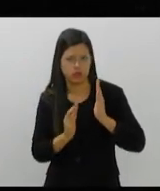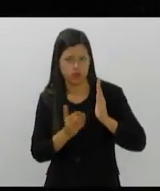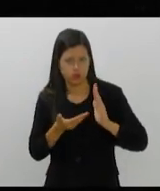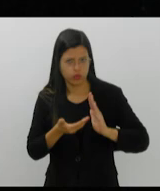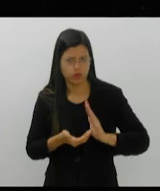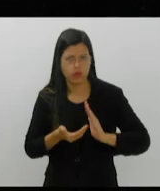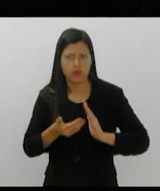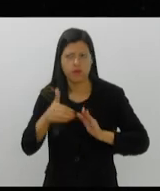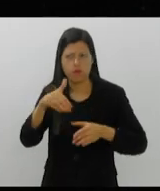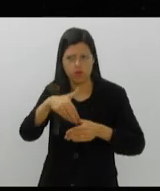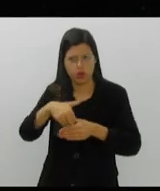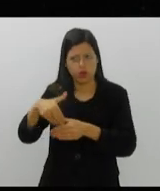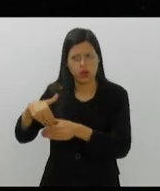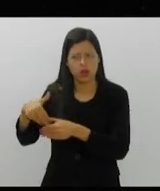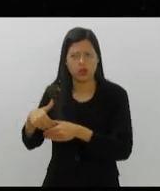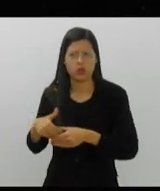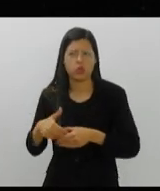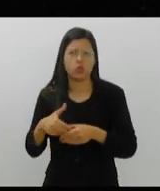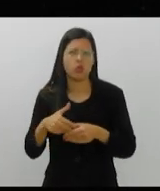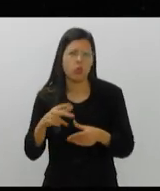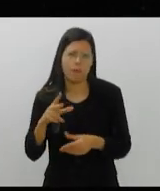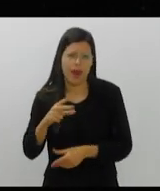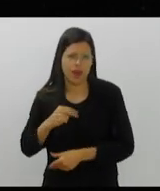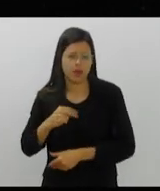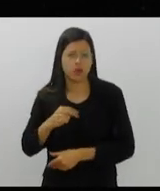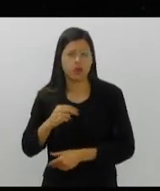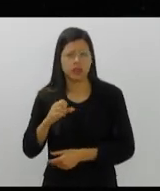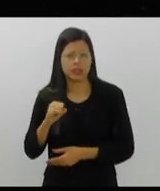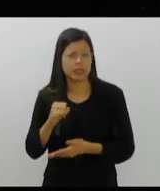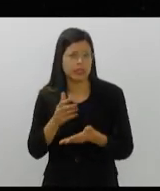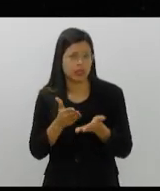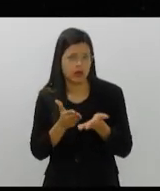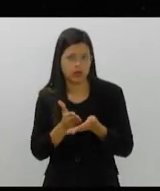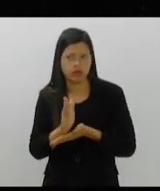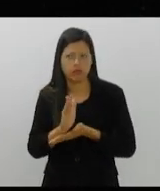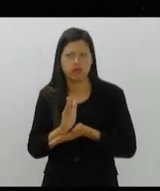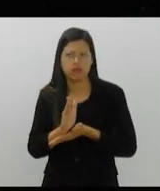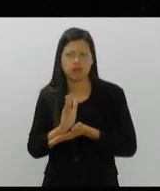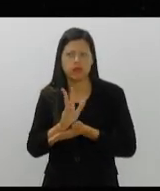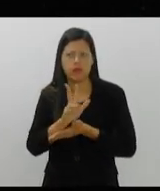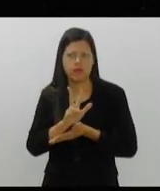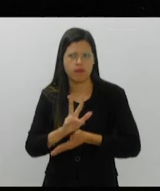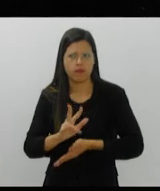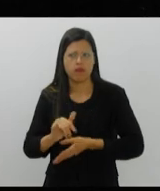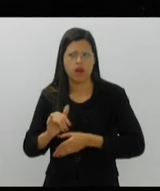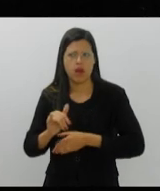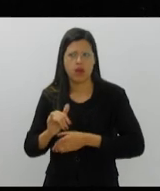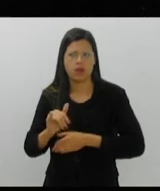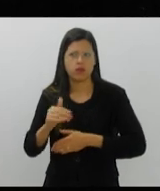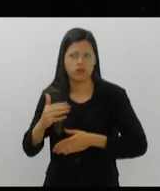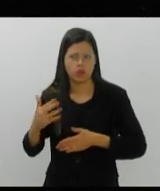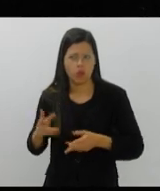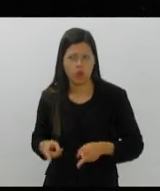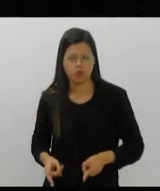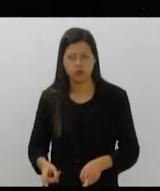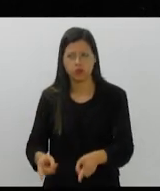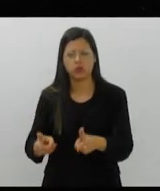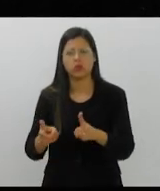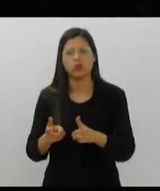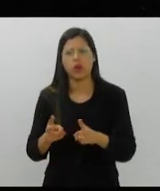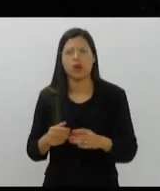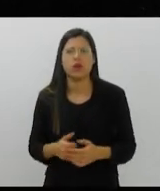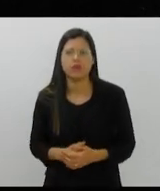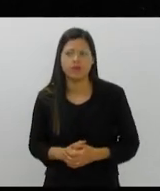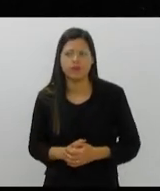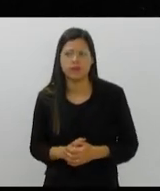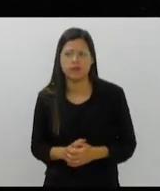no mérito, e se aprovado, ser encaminhado para a continuidade do mesmo para